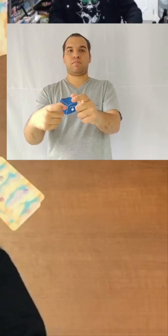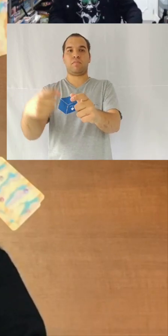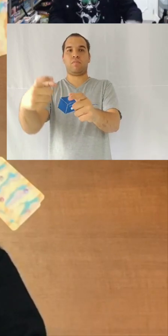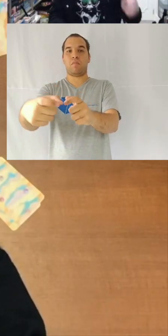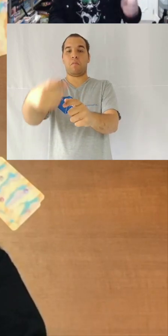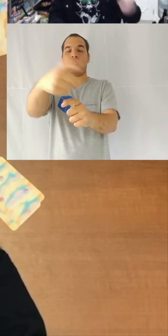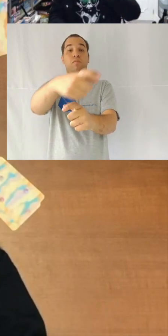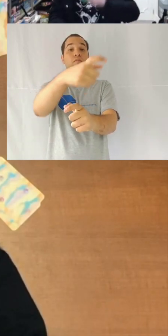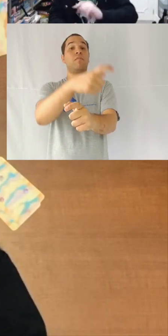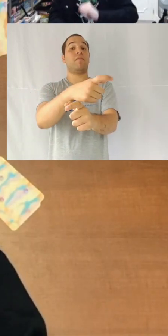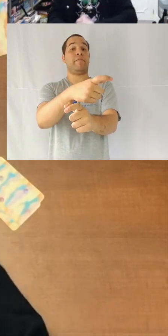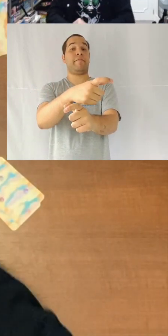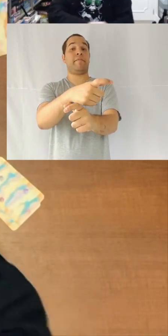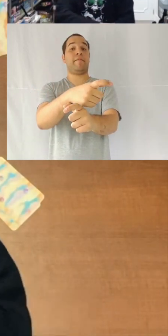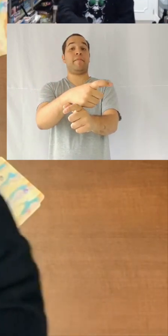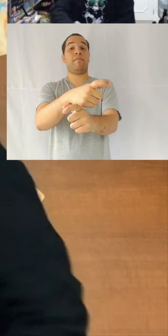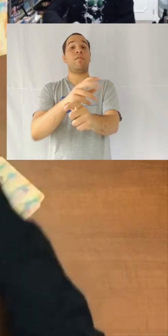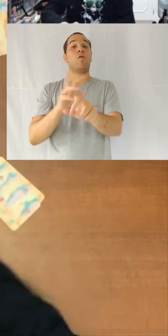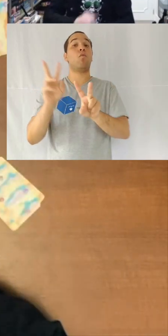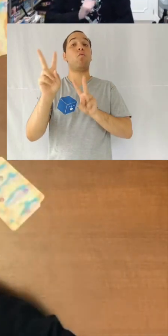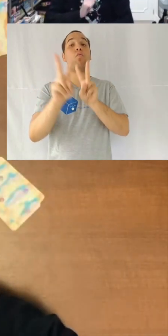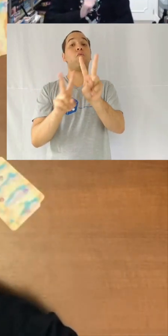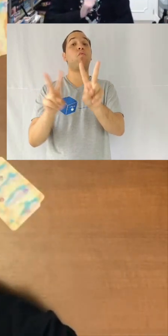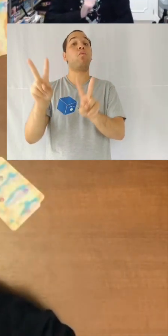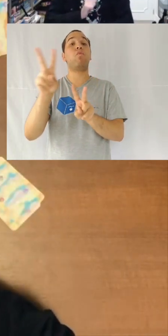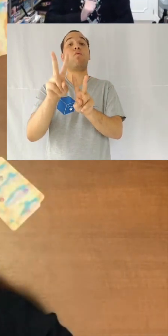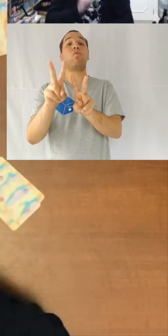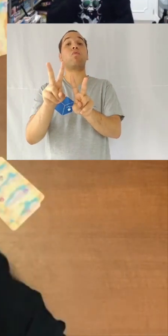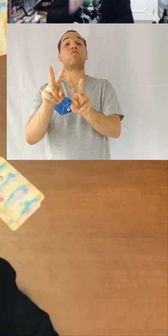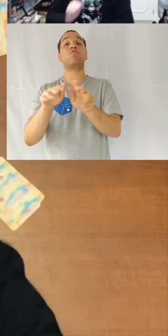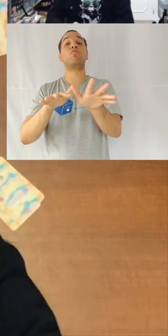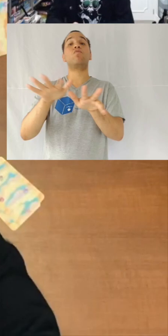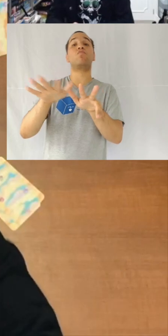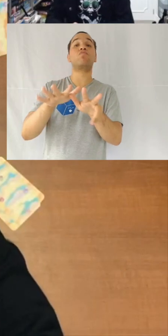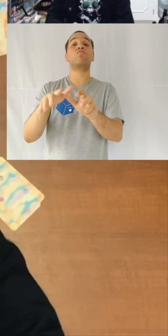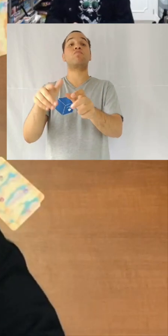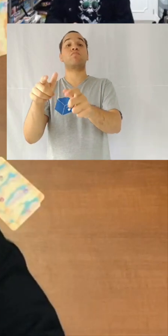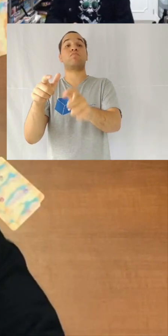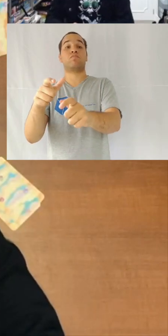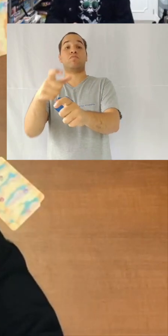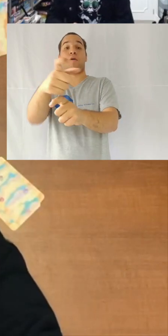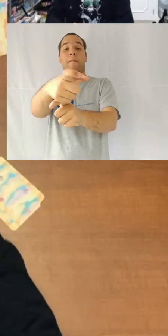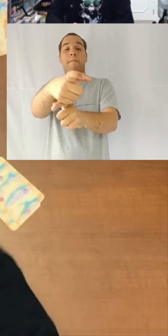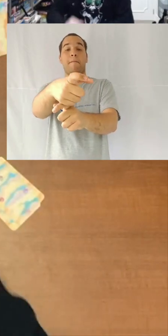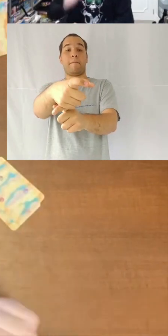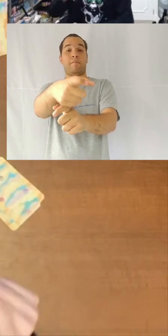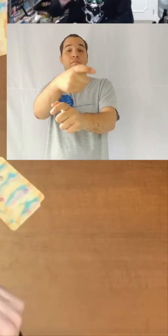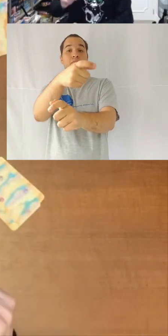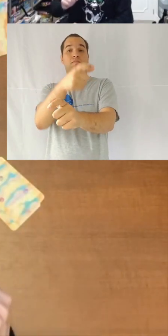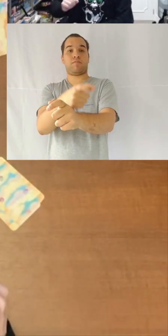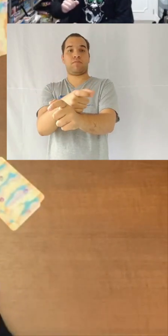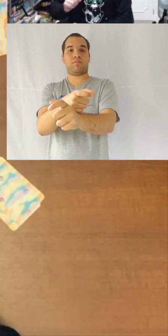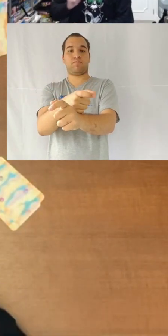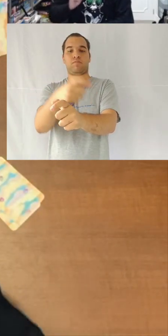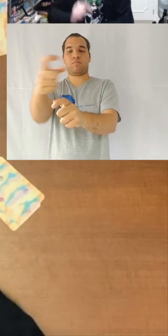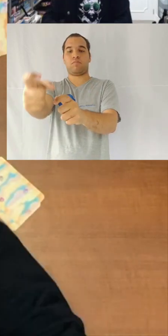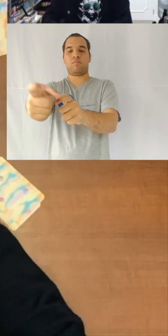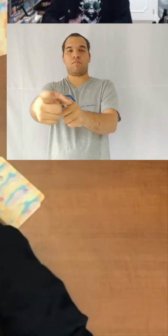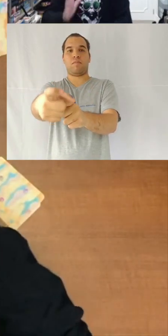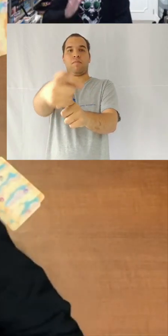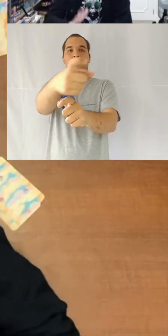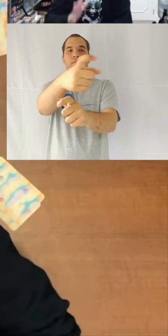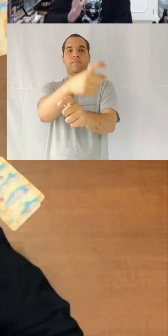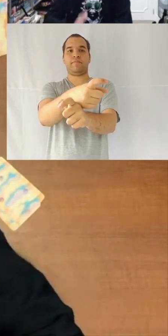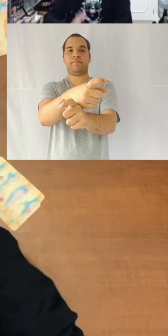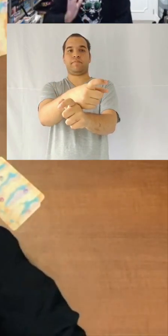carta, a gente vai para a fase de movimentação da duna. E a movimentação da duna é extremamente simples. O que a gente vai fazer é que,